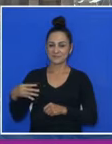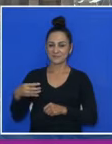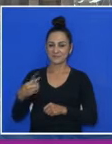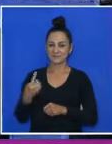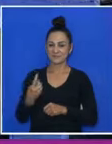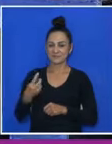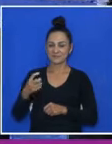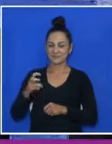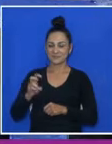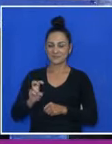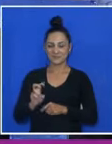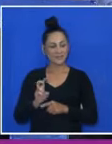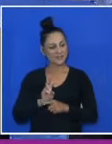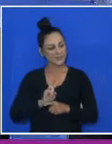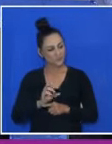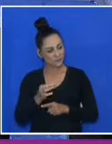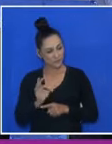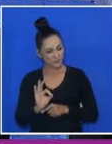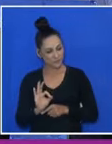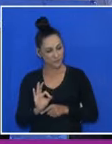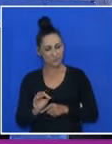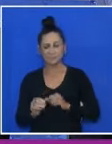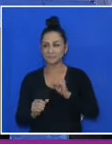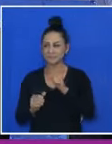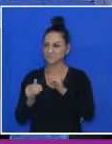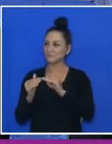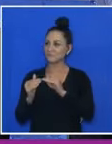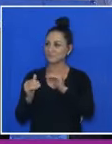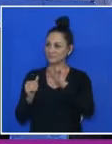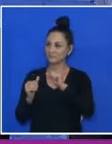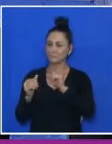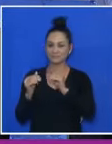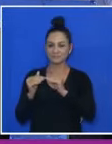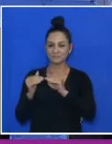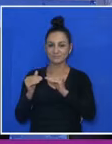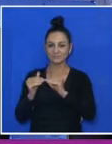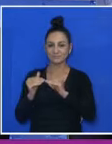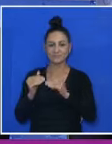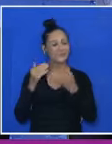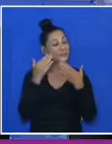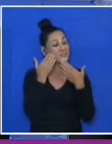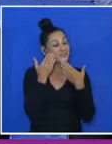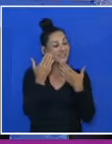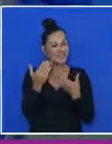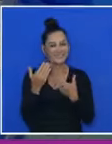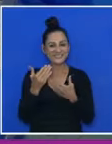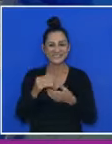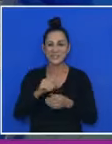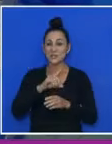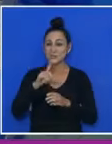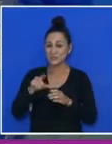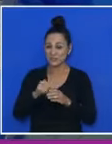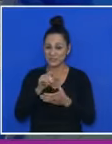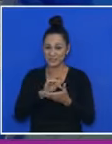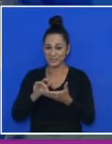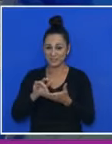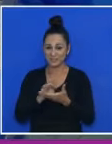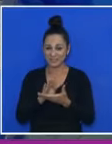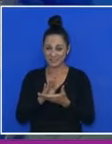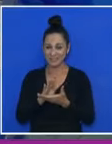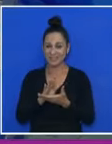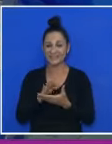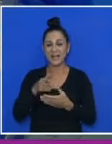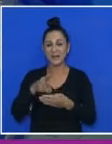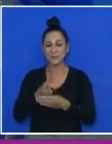e 15. Auditores, confirmam? Sim, confirmo. Sim, confirmo. Obrigado. Sorteio da Loto Fácil